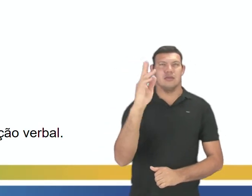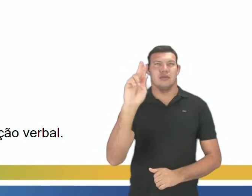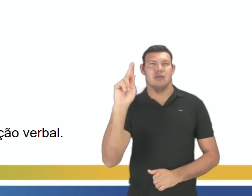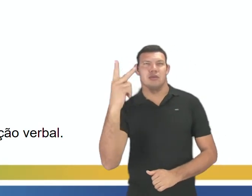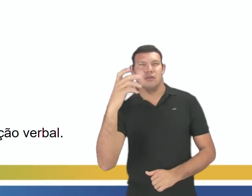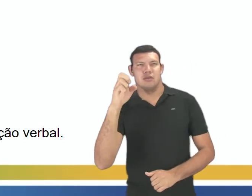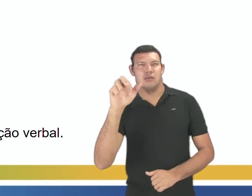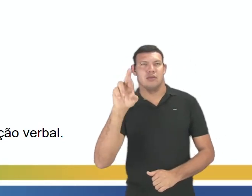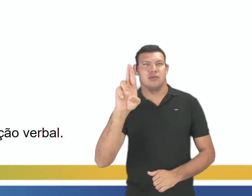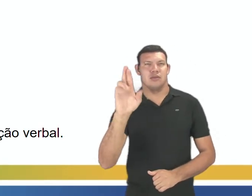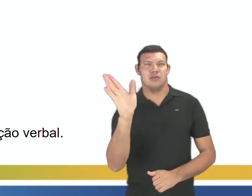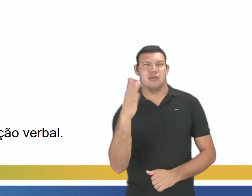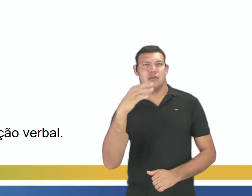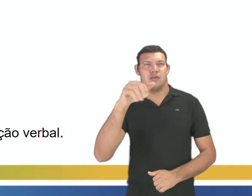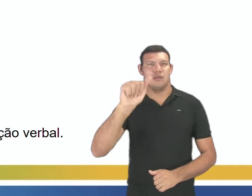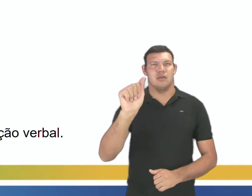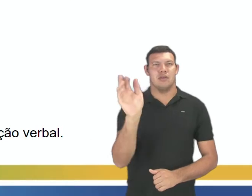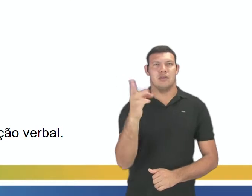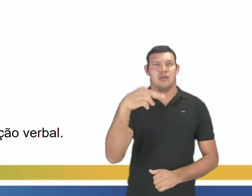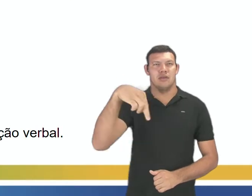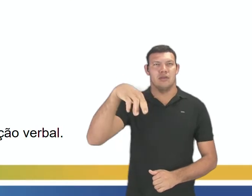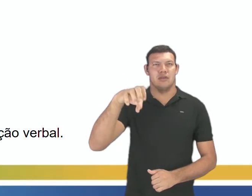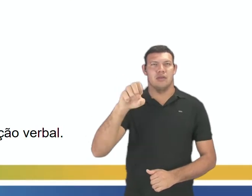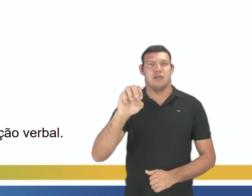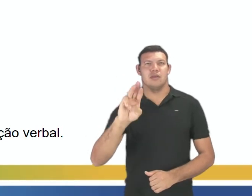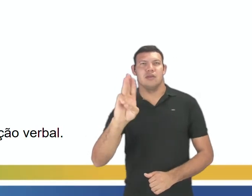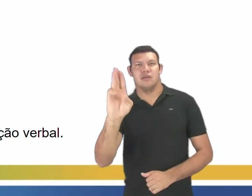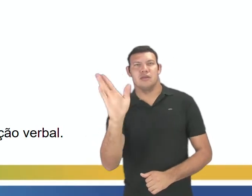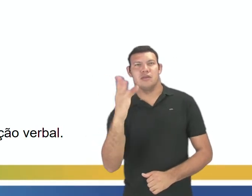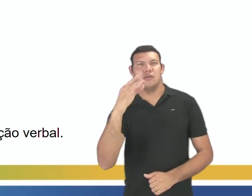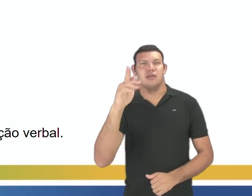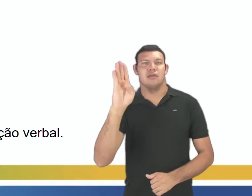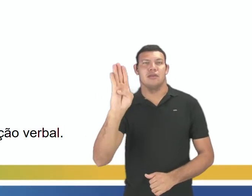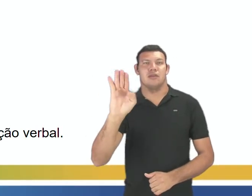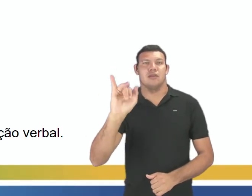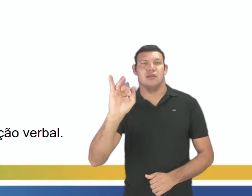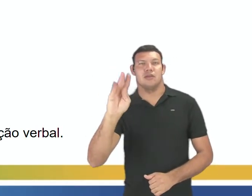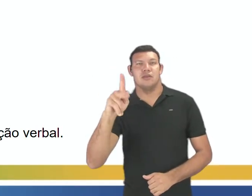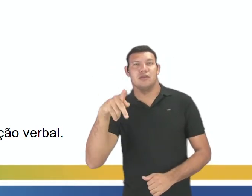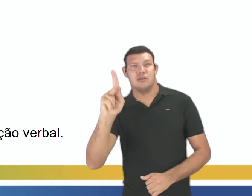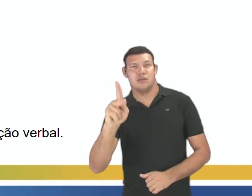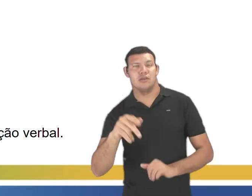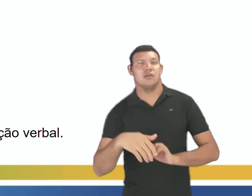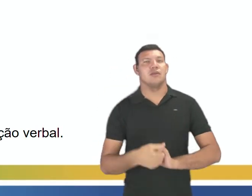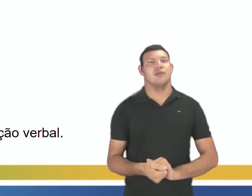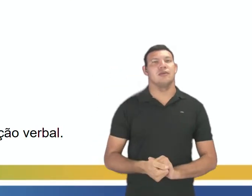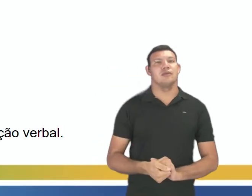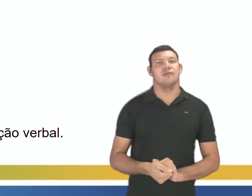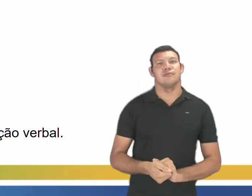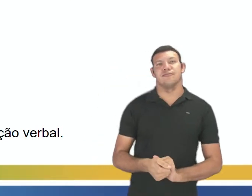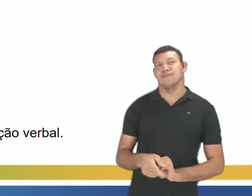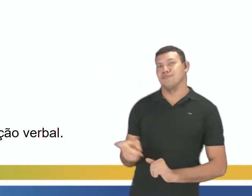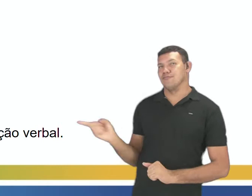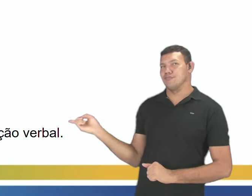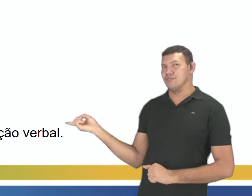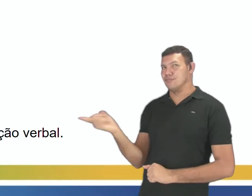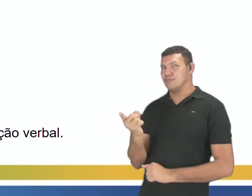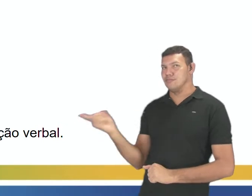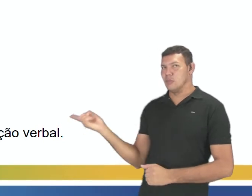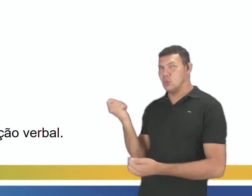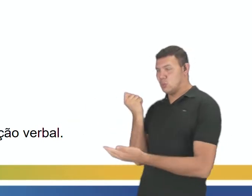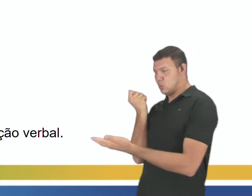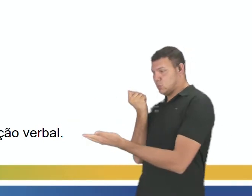They. Qual é a ação? Bought. E qual é o pronome objeto que está recebendo a ação? Her. Então